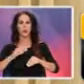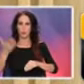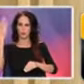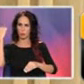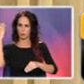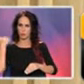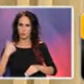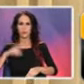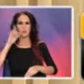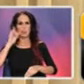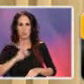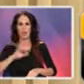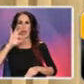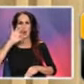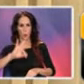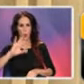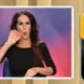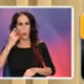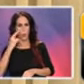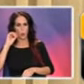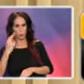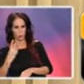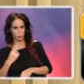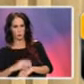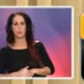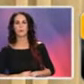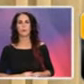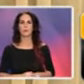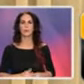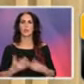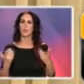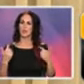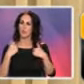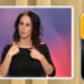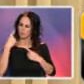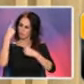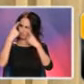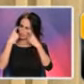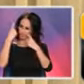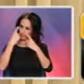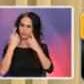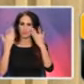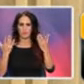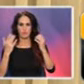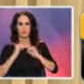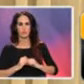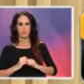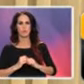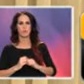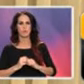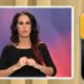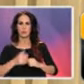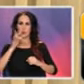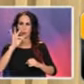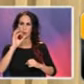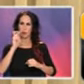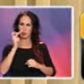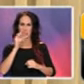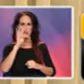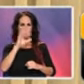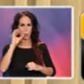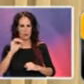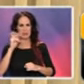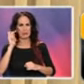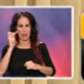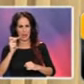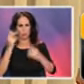passado dia 4 de outubro. Tive presente que nos 40 anos de